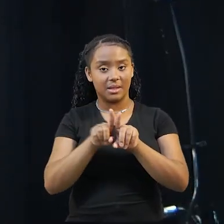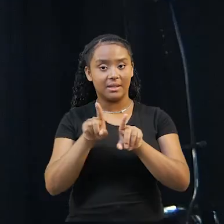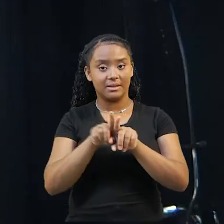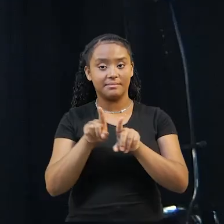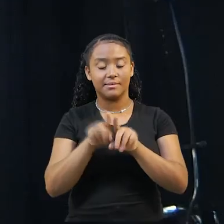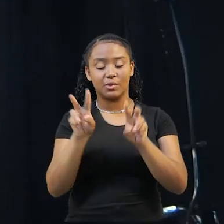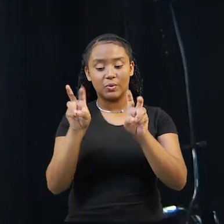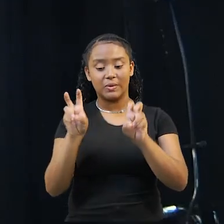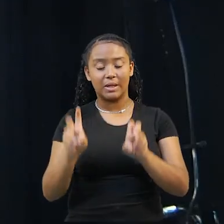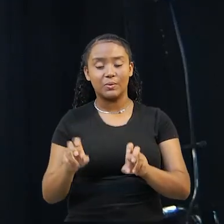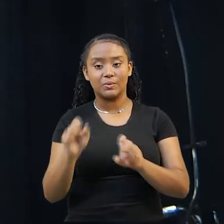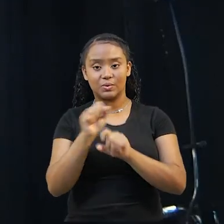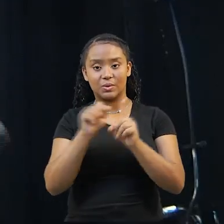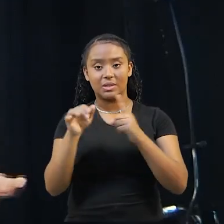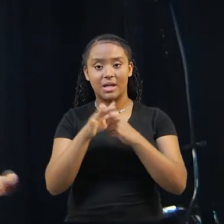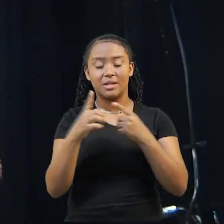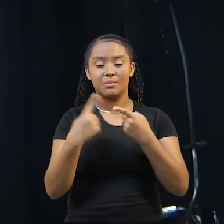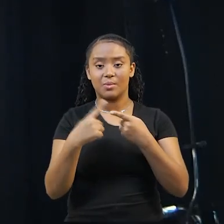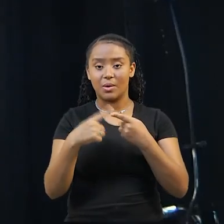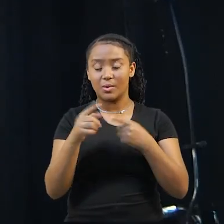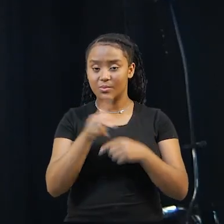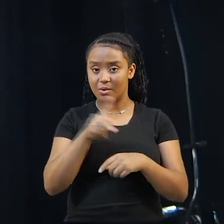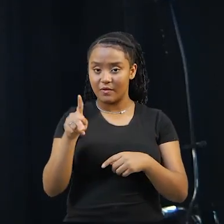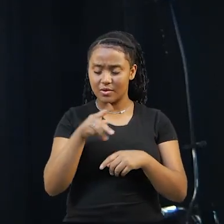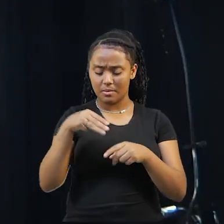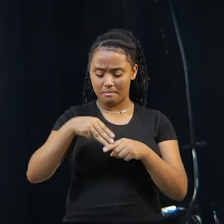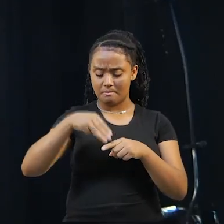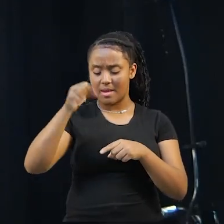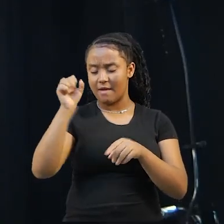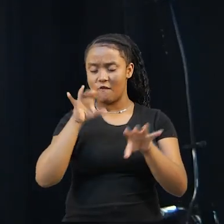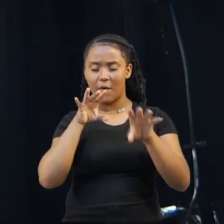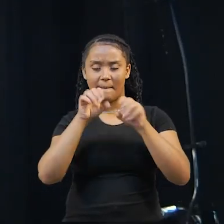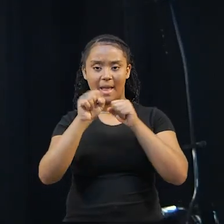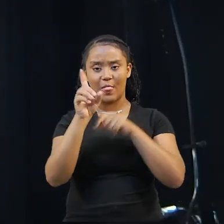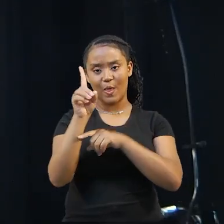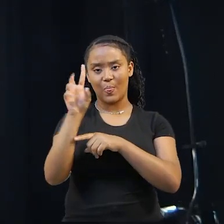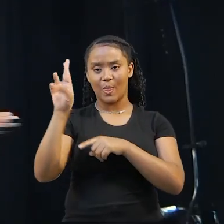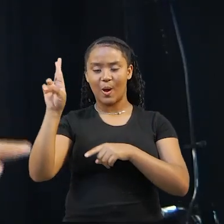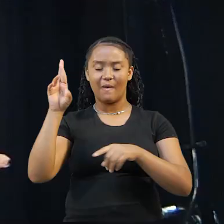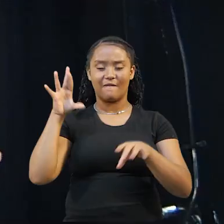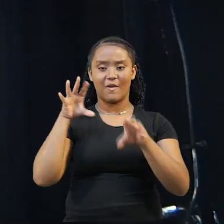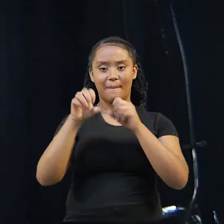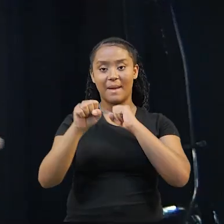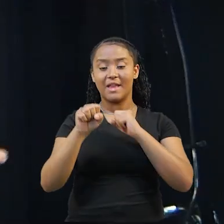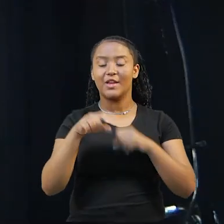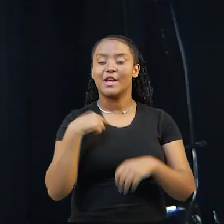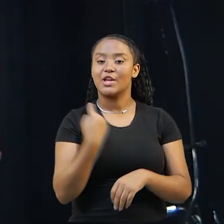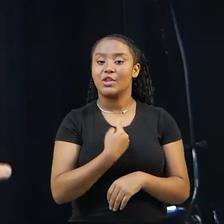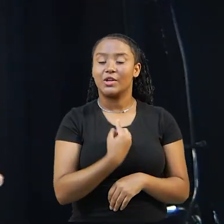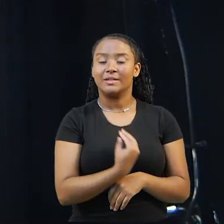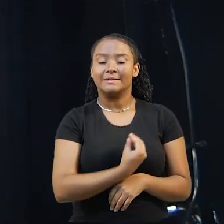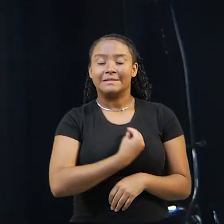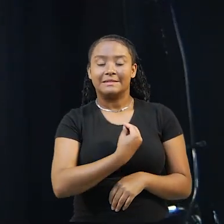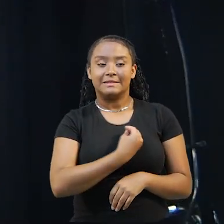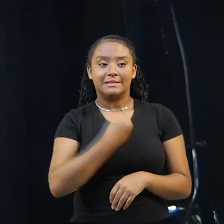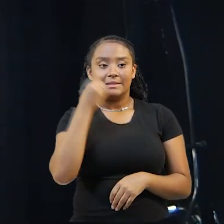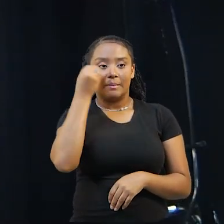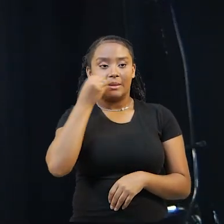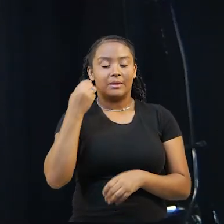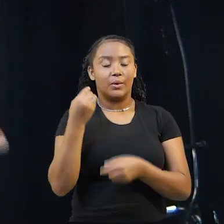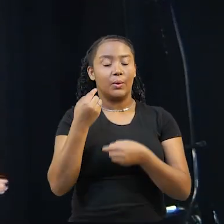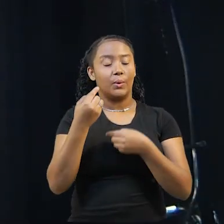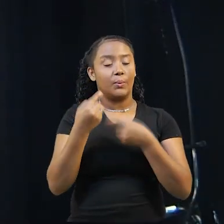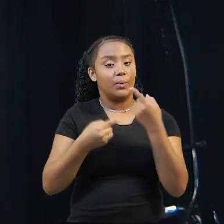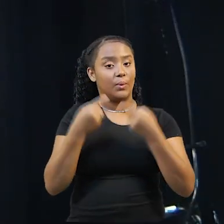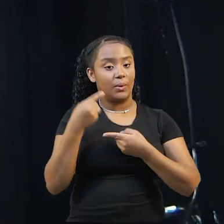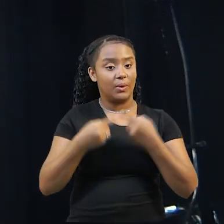sociais, assim. Então, permeava, porque os nossos professores eram mestres, eram doutores, e a gente vivia um momento político difícil no país,